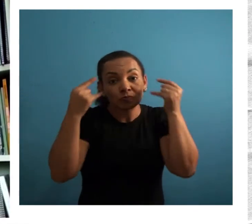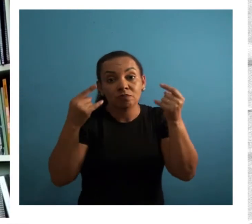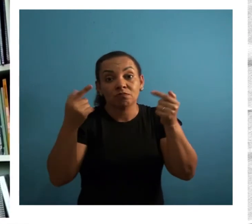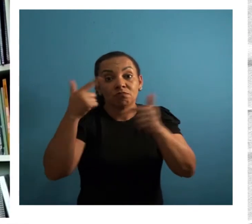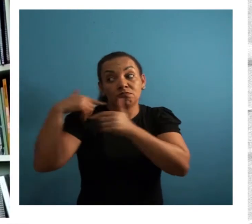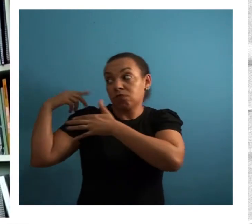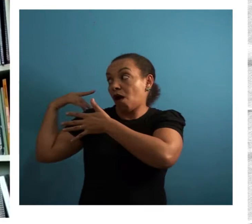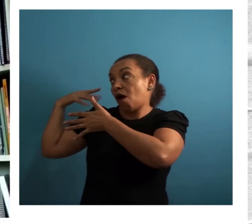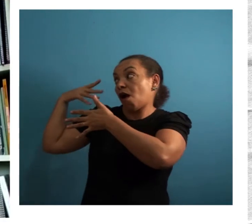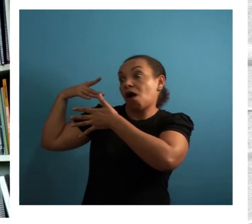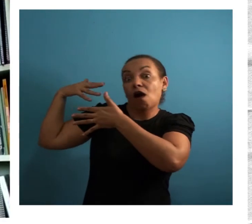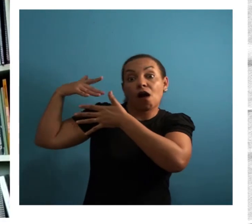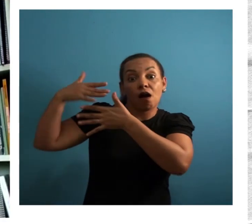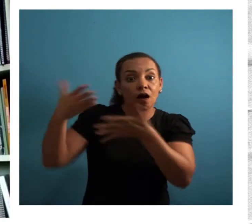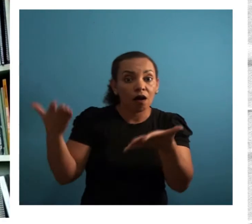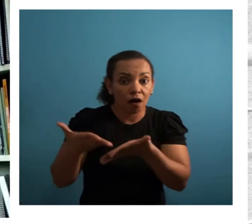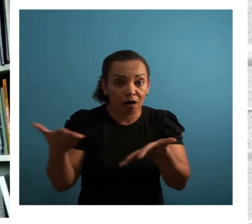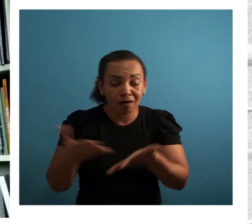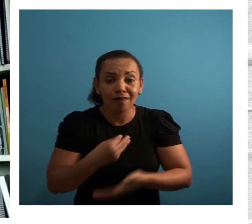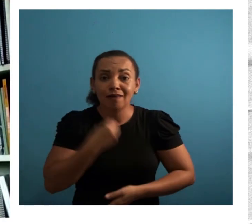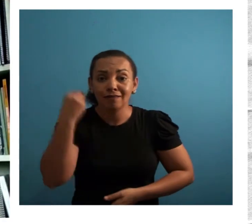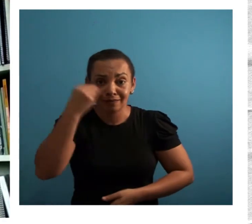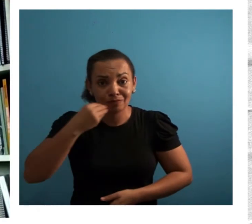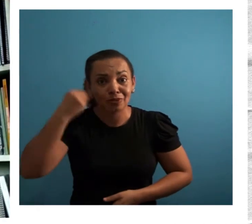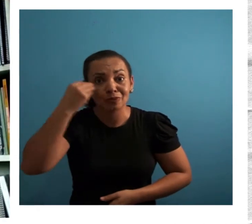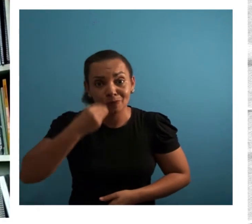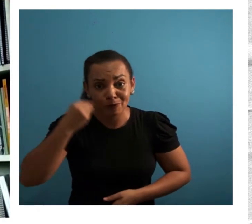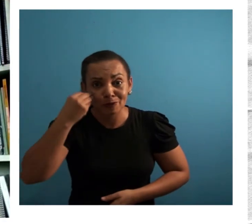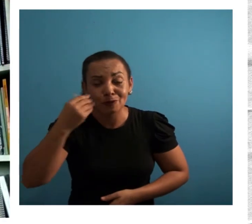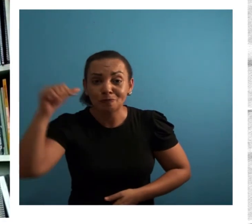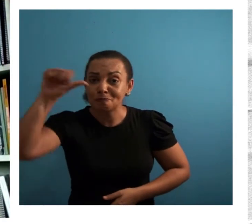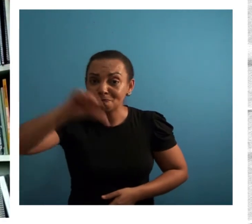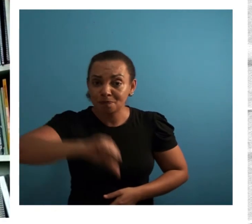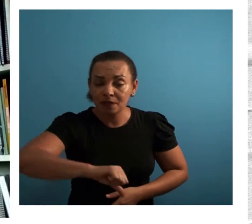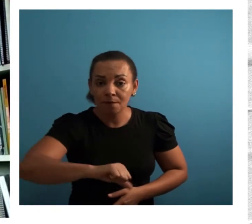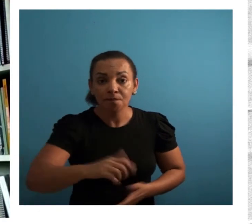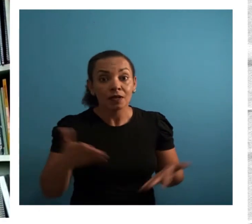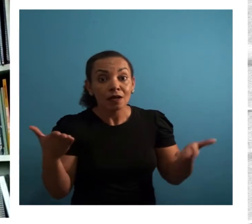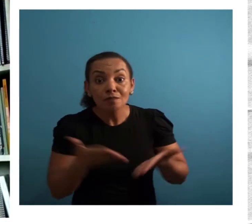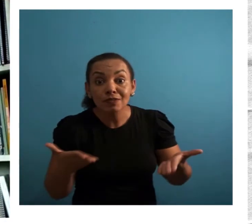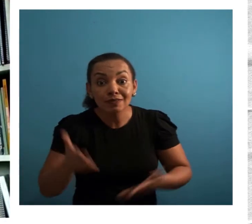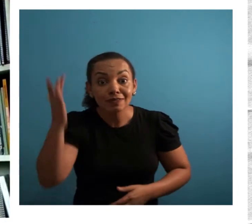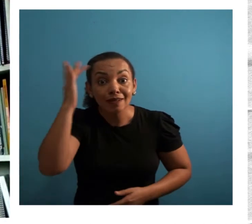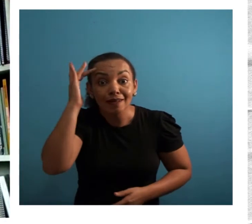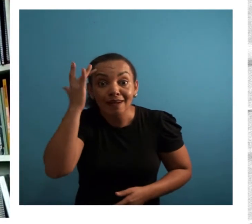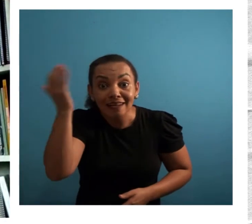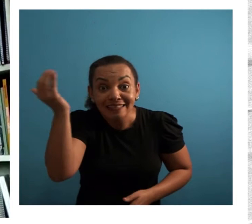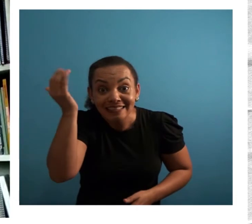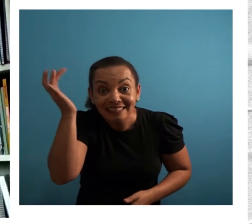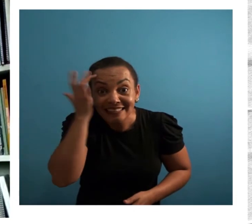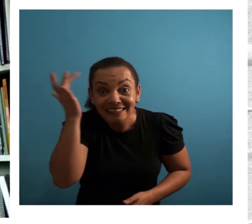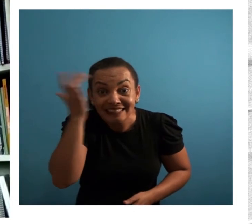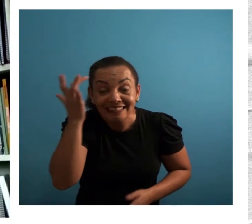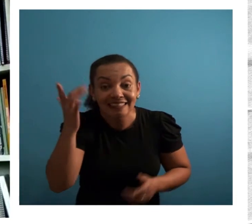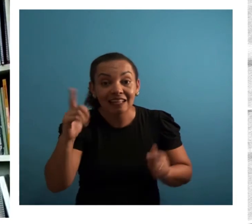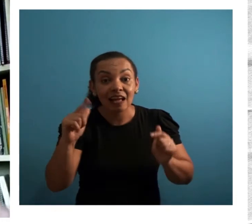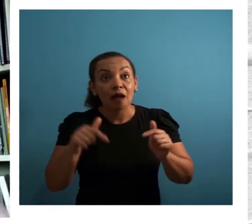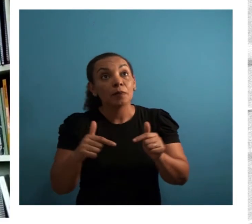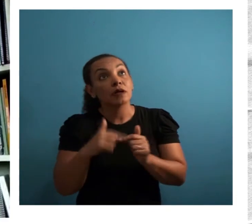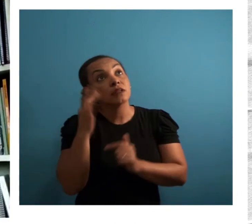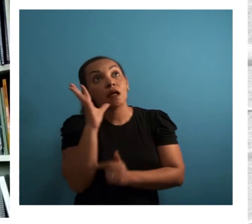vivendo agora e é preciso compreender isso para não ficar protelando as nossas decisões e